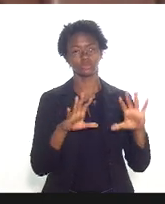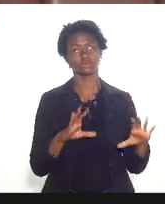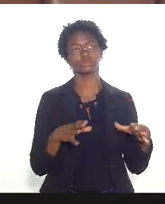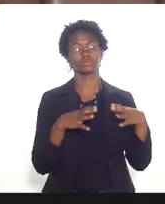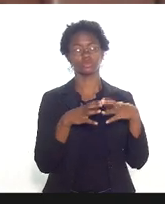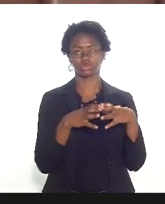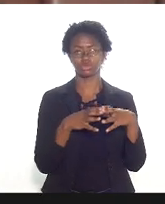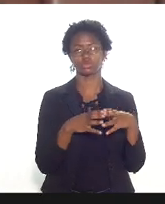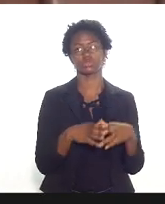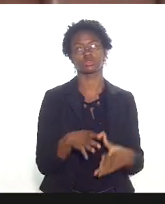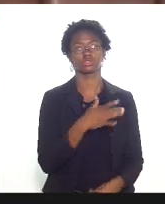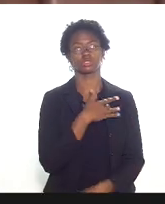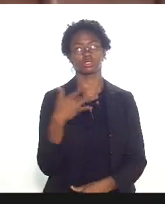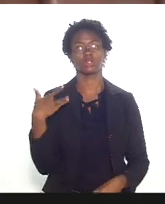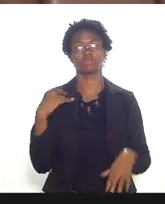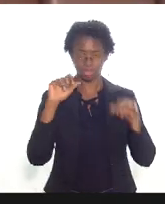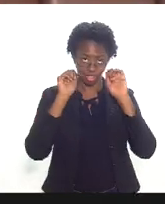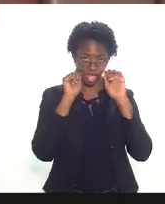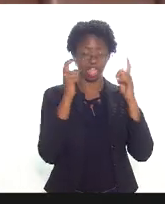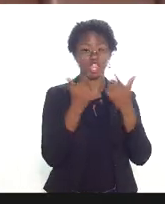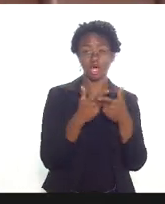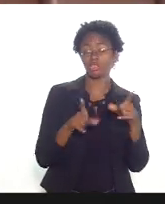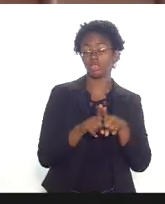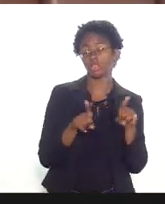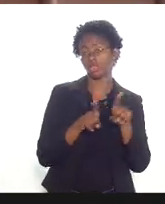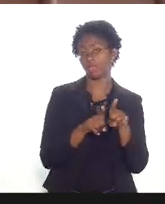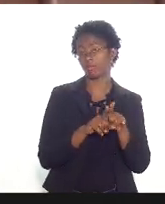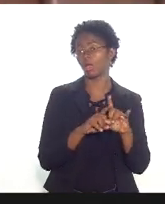Comissão de Saúde da Assembleia Legislativa e